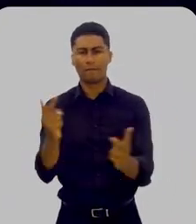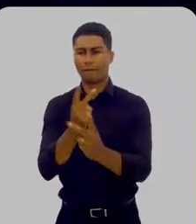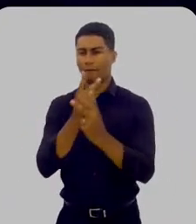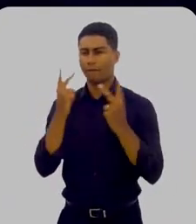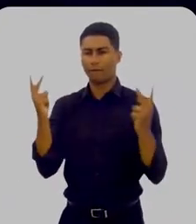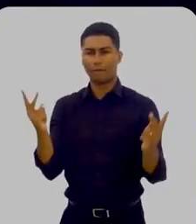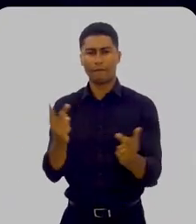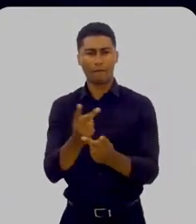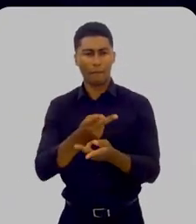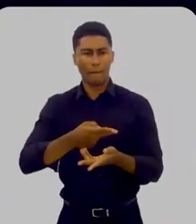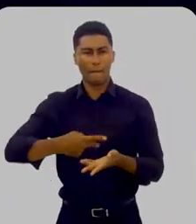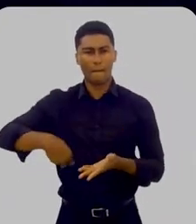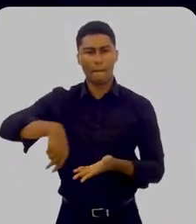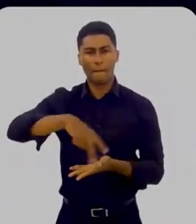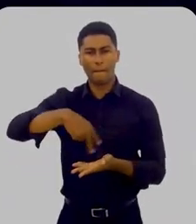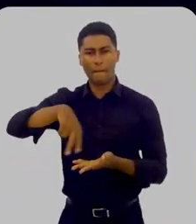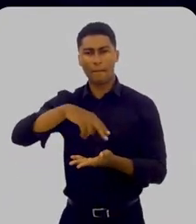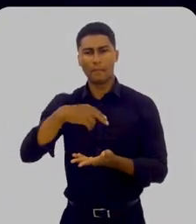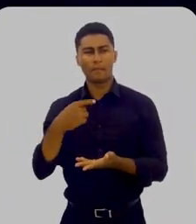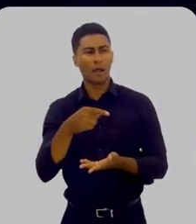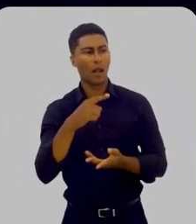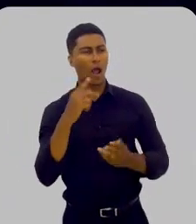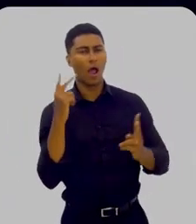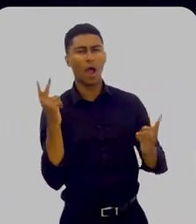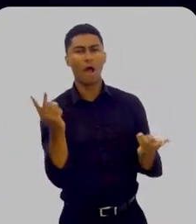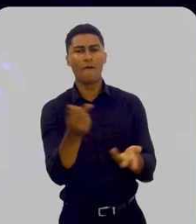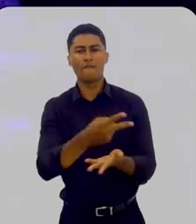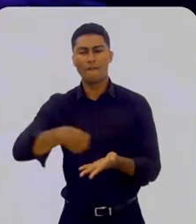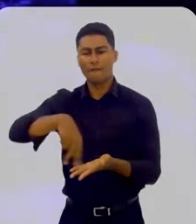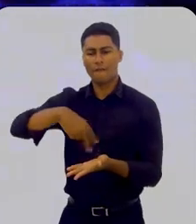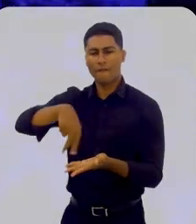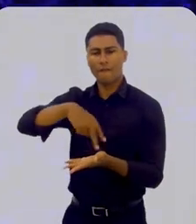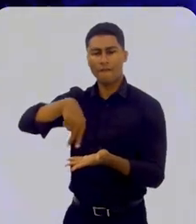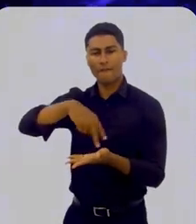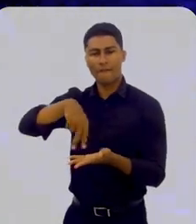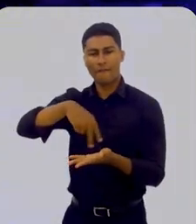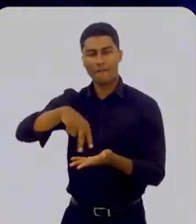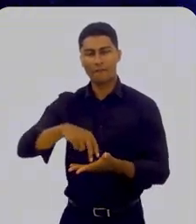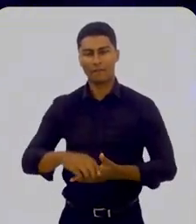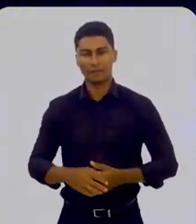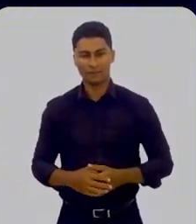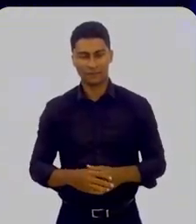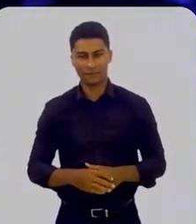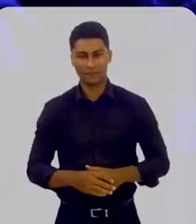vento, e o vento faz ela girar.